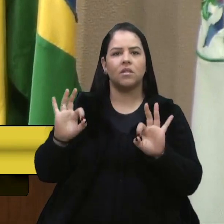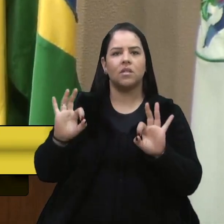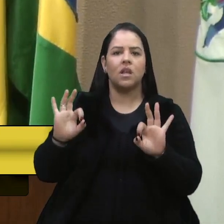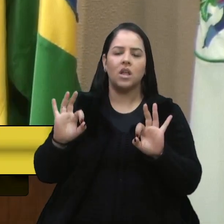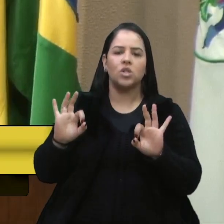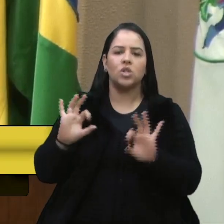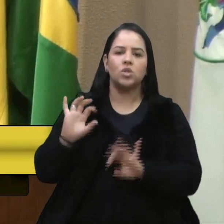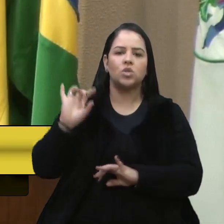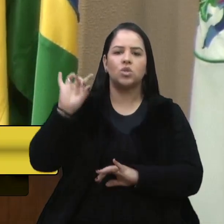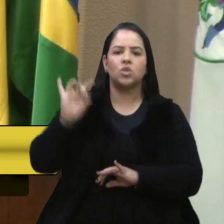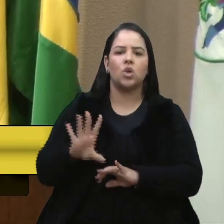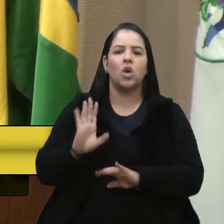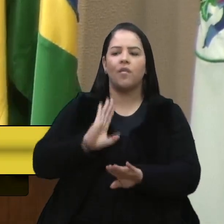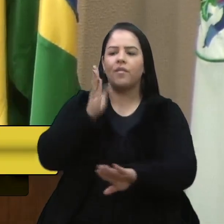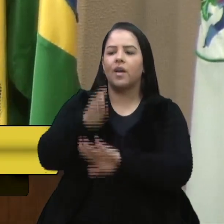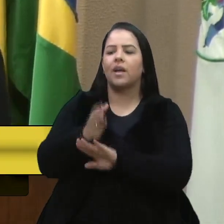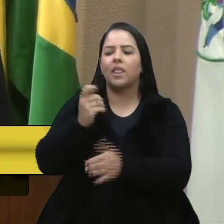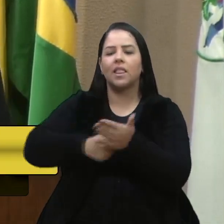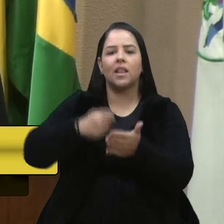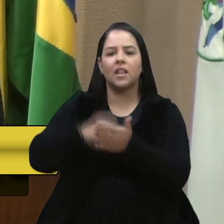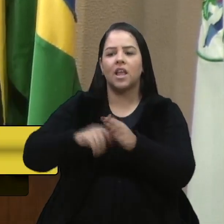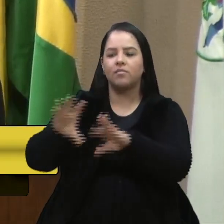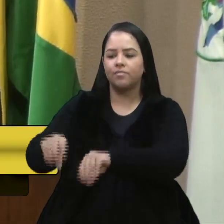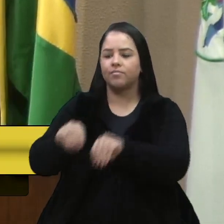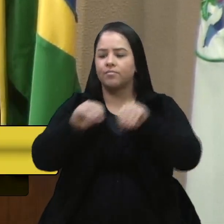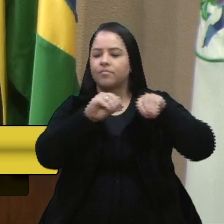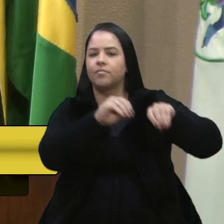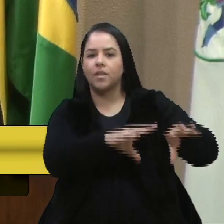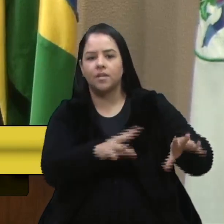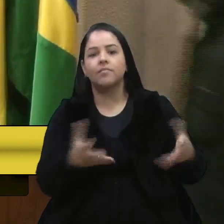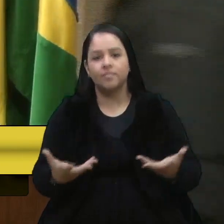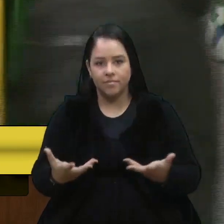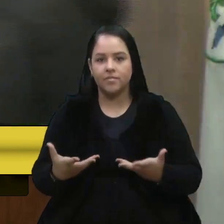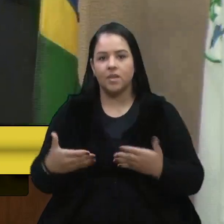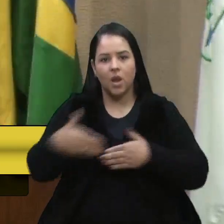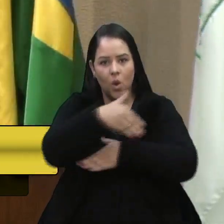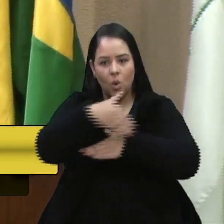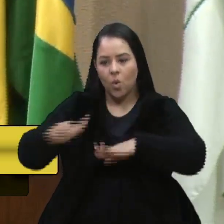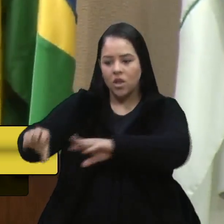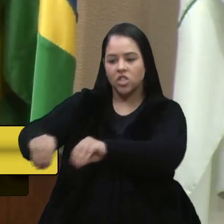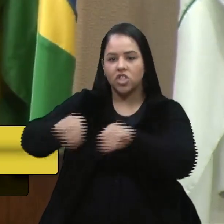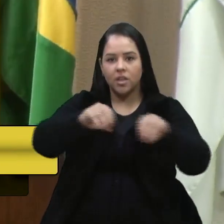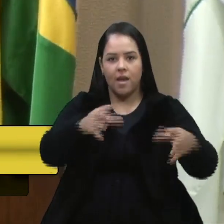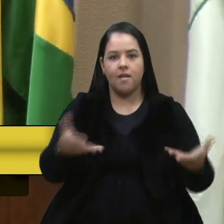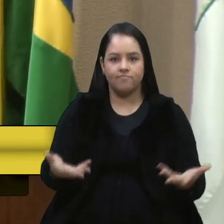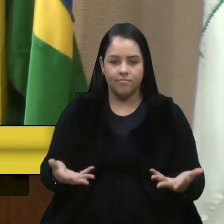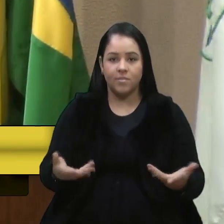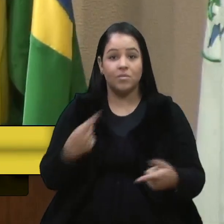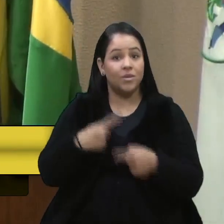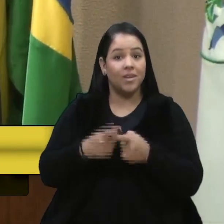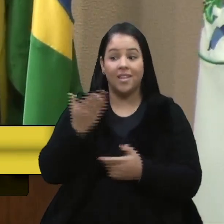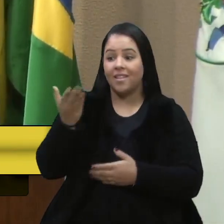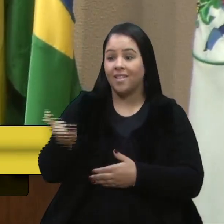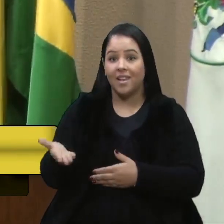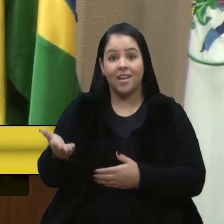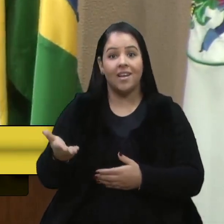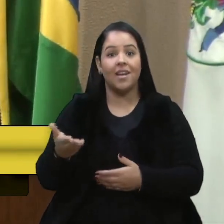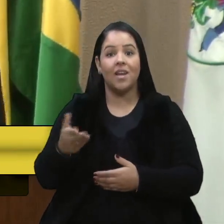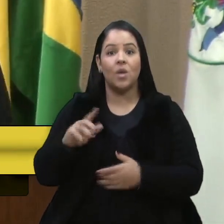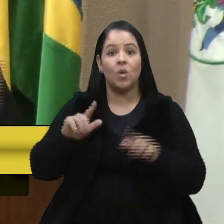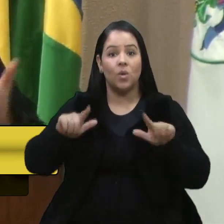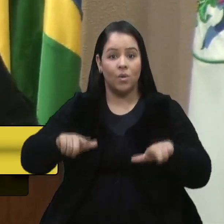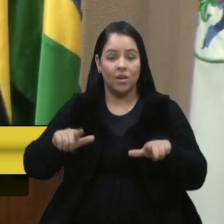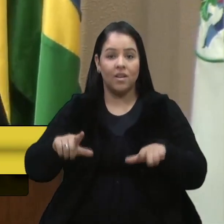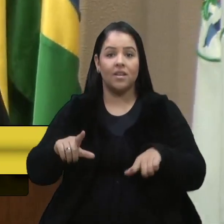simplesmente fosse lá e tentasse retirar eles das ruas. Afinal de contas, lá é o lugar onde eles se sentem